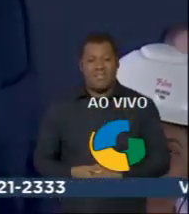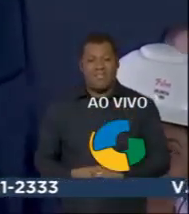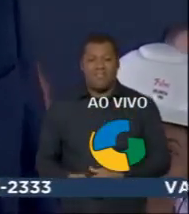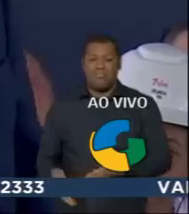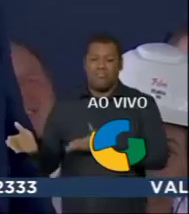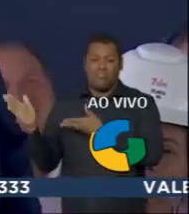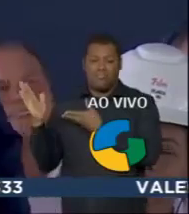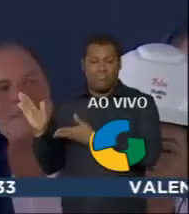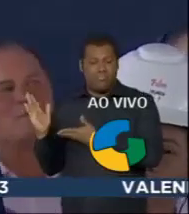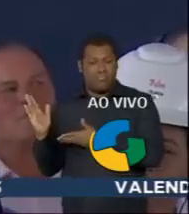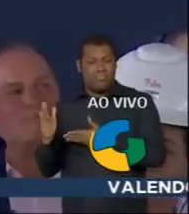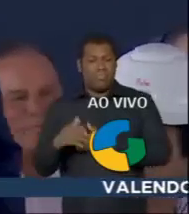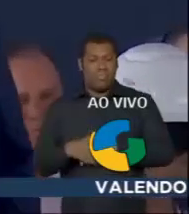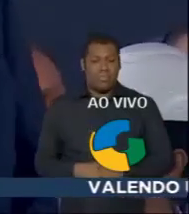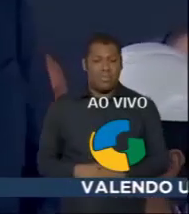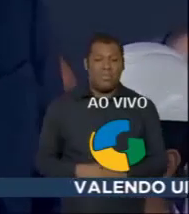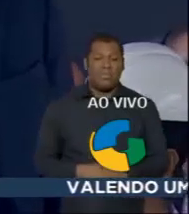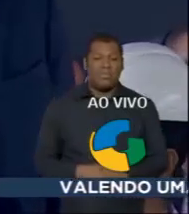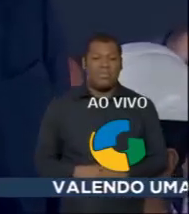Gilberto